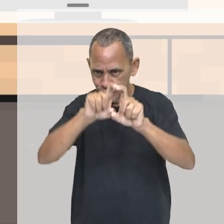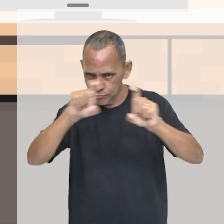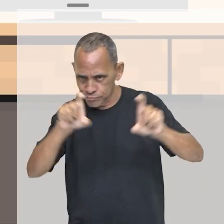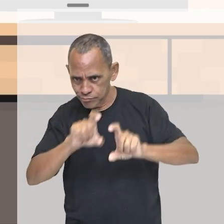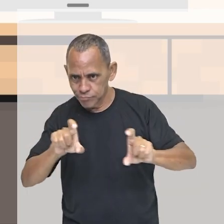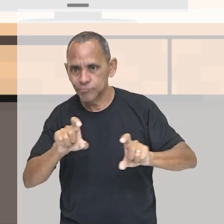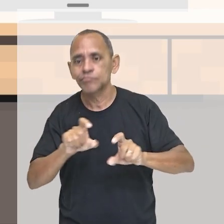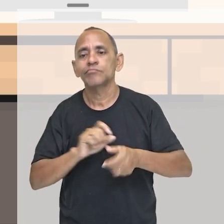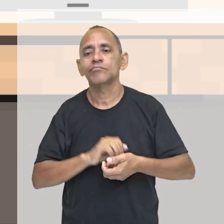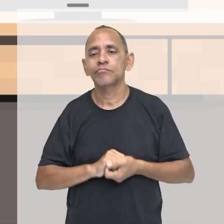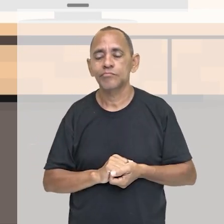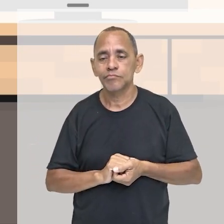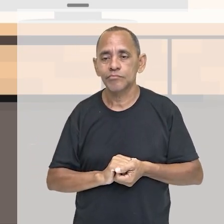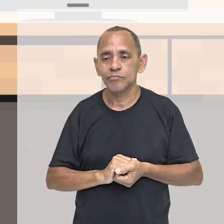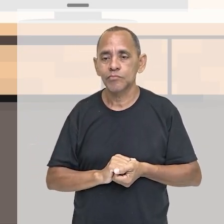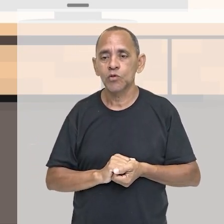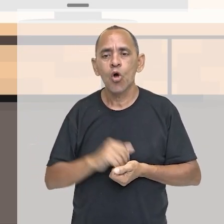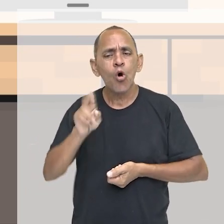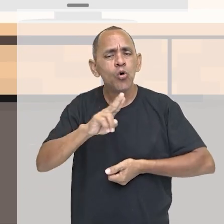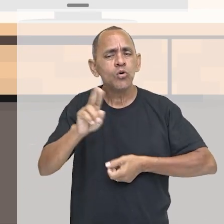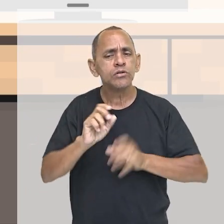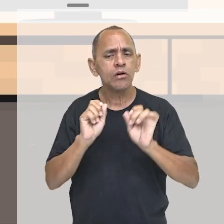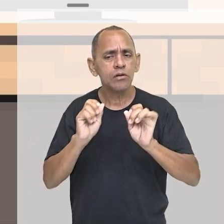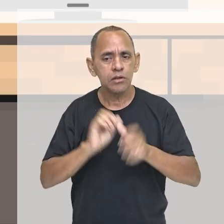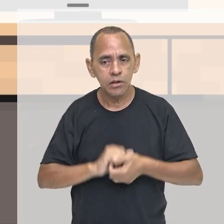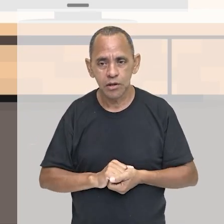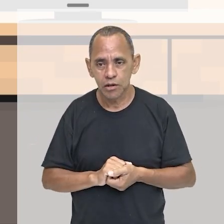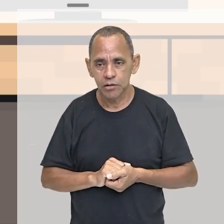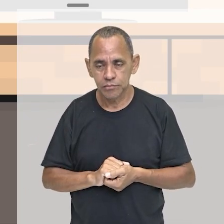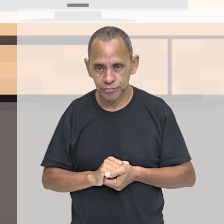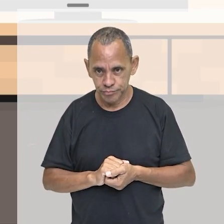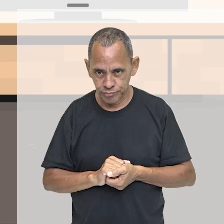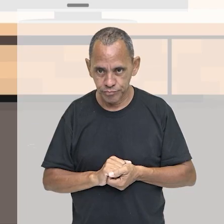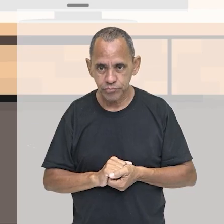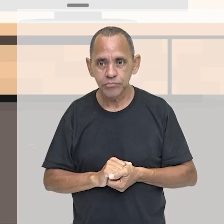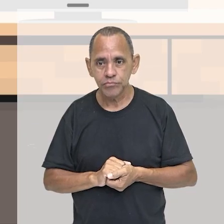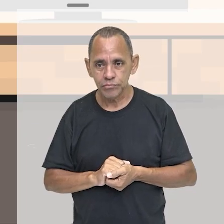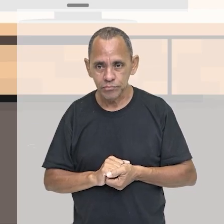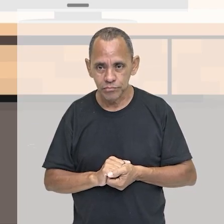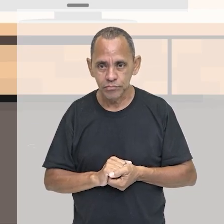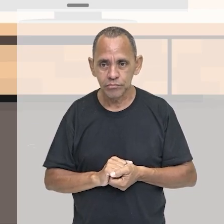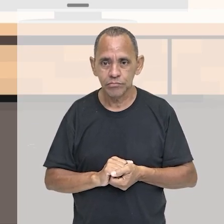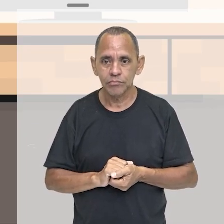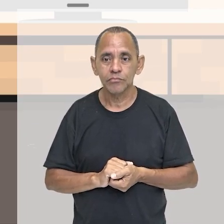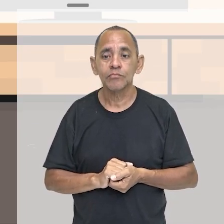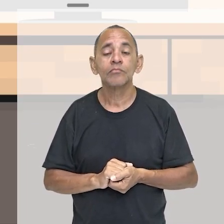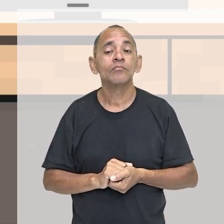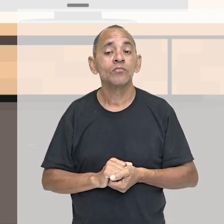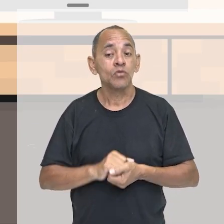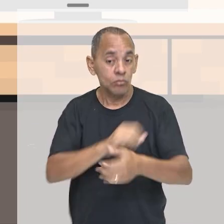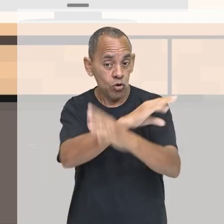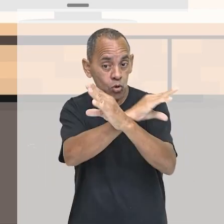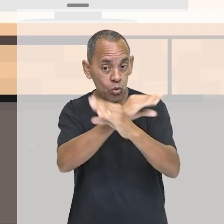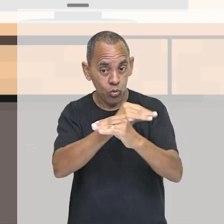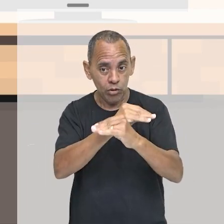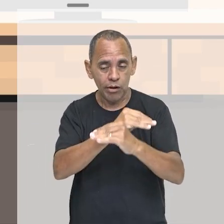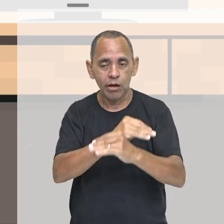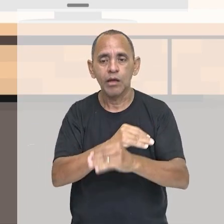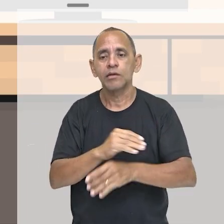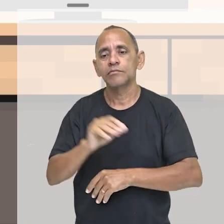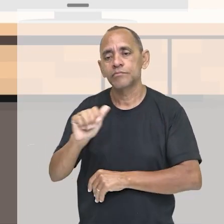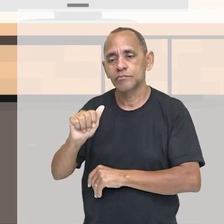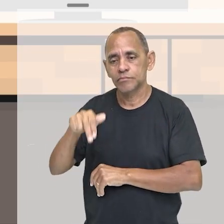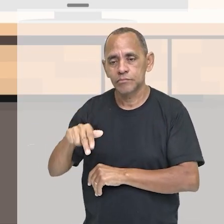verbo watch. Eu vou utilizar agora uma linking word chamada and. Vocês vão perceber o que vai